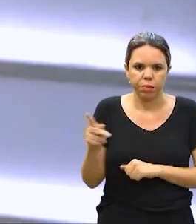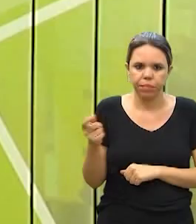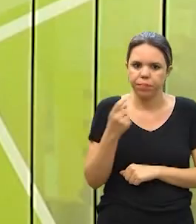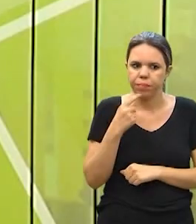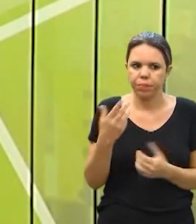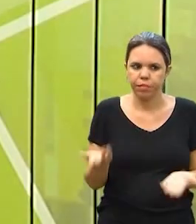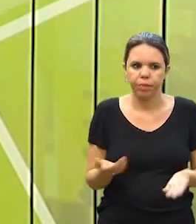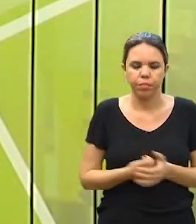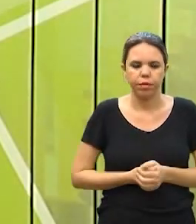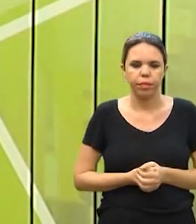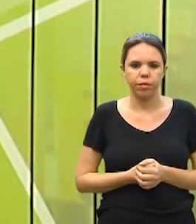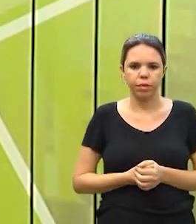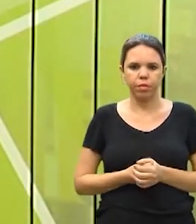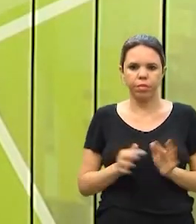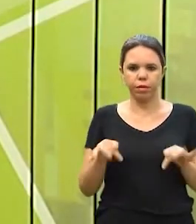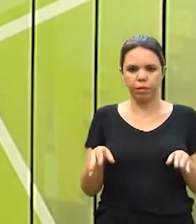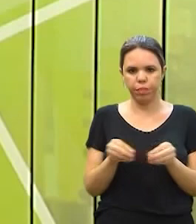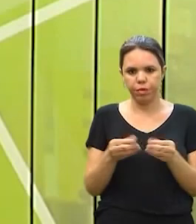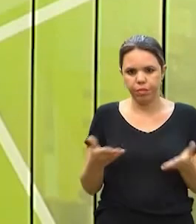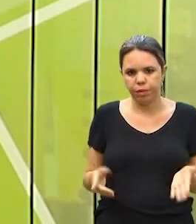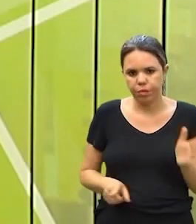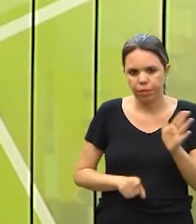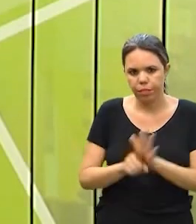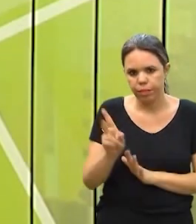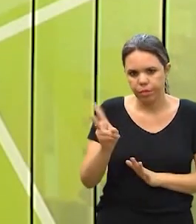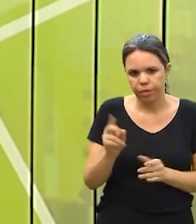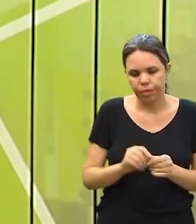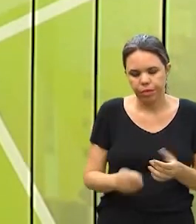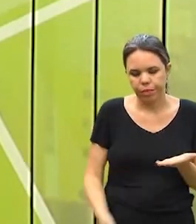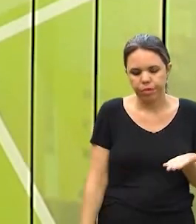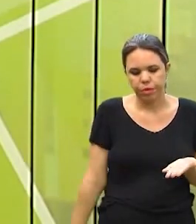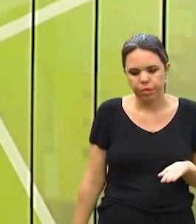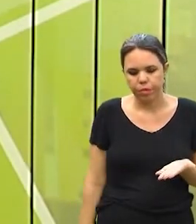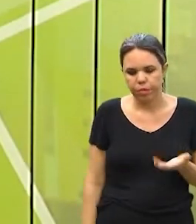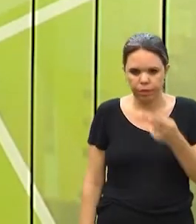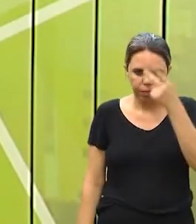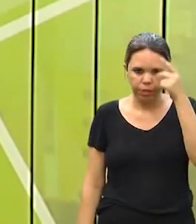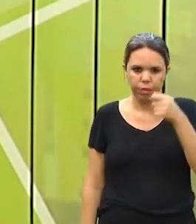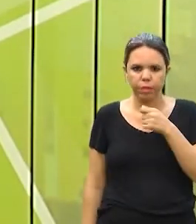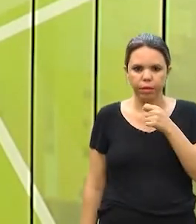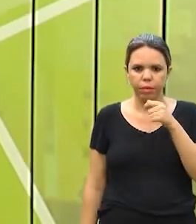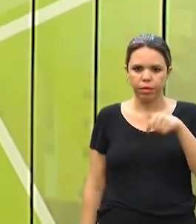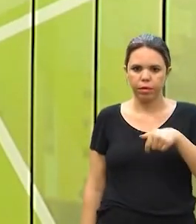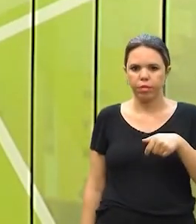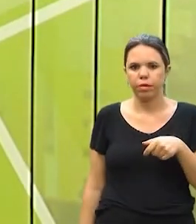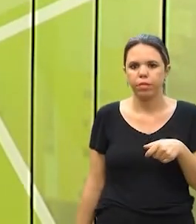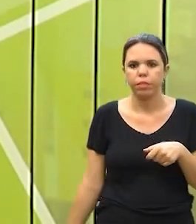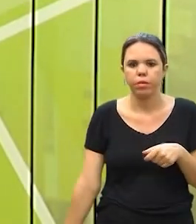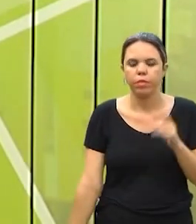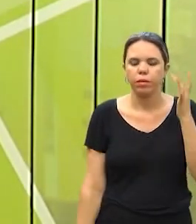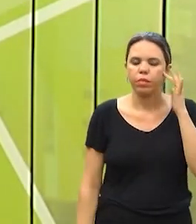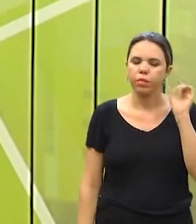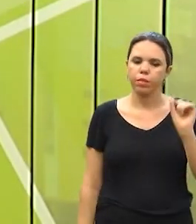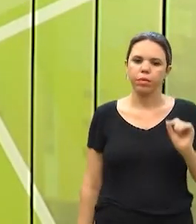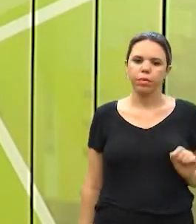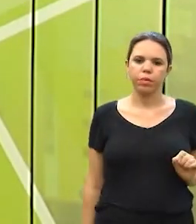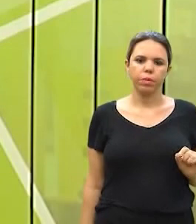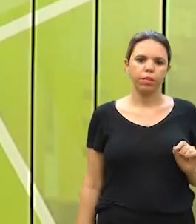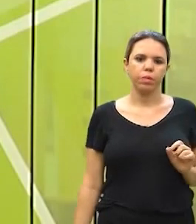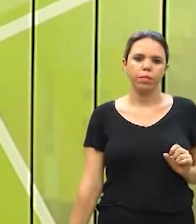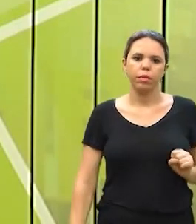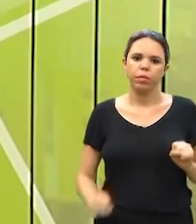né? Ângela, para a gente encerrar, tem uma pergunta que eu sempre faço para os nossos entrevistados aqui, né, que eu acho que